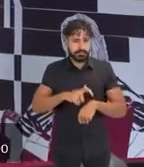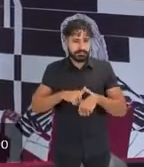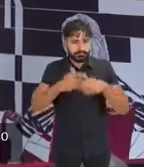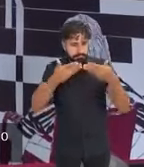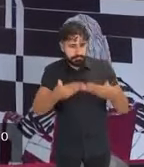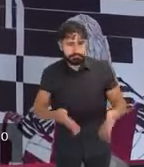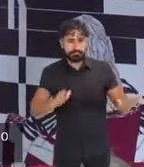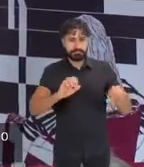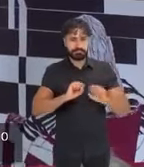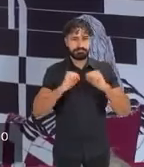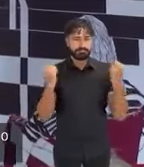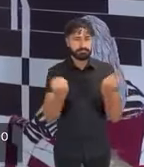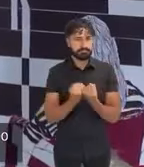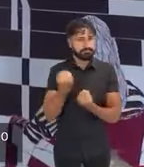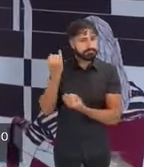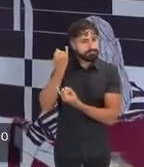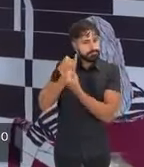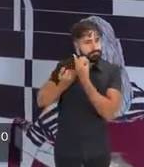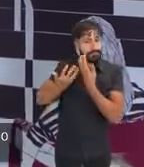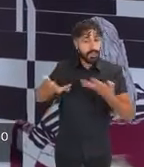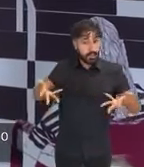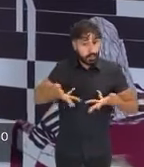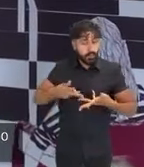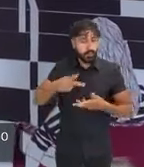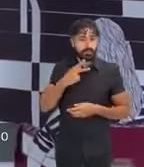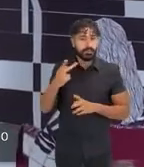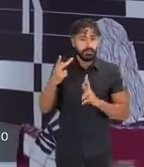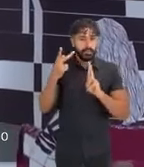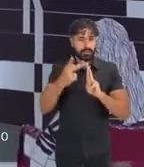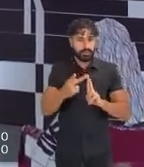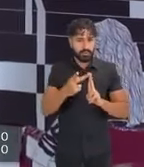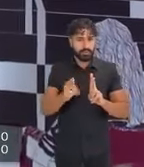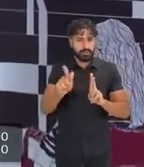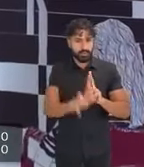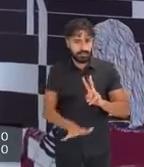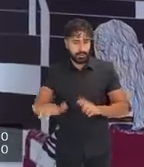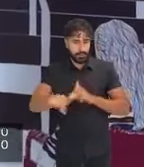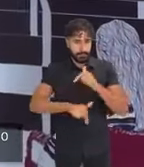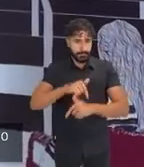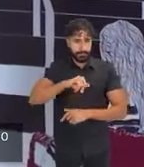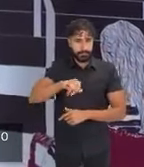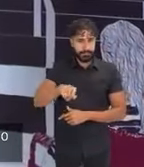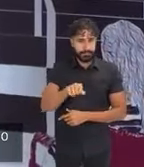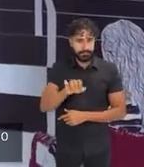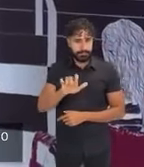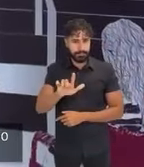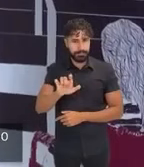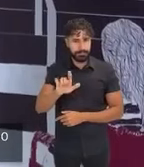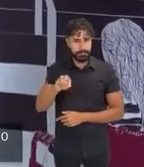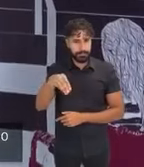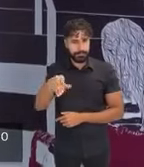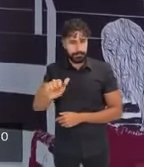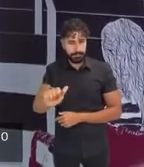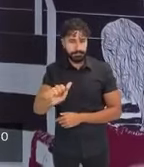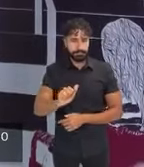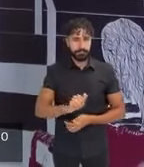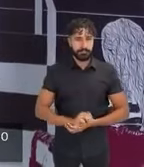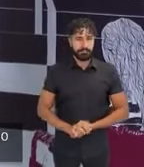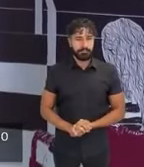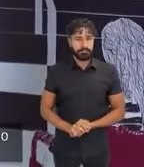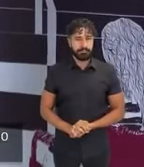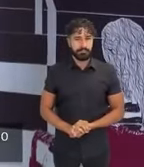seminário, ouviremos neste momento o Procurador-Geral do Trabalho, José de Lima Ramos Pereira.